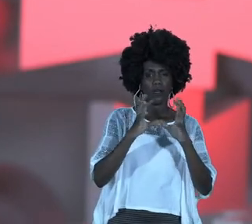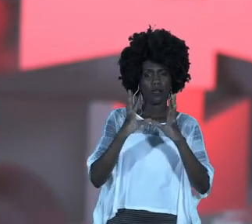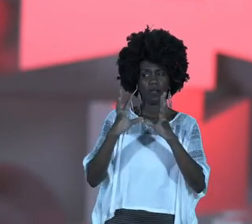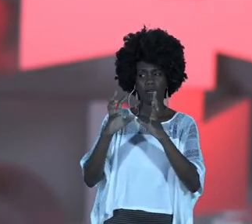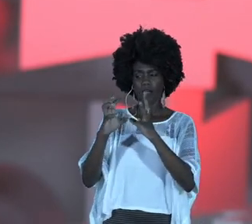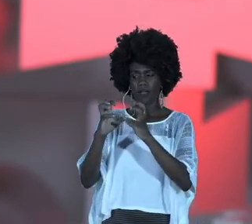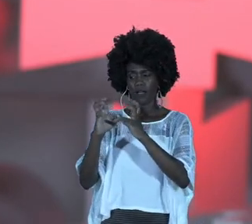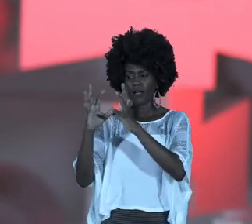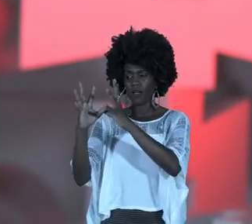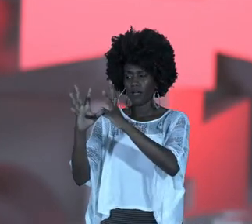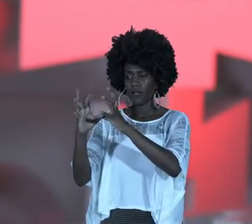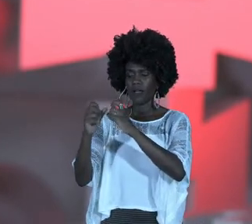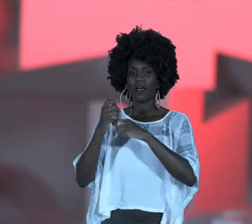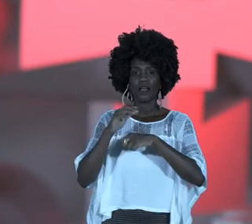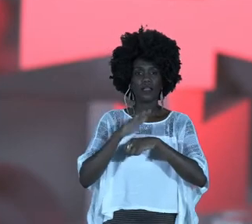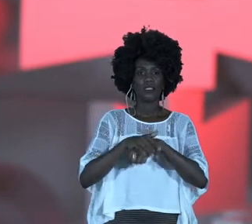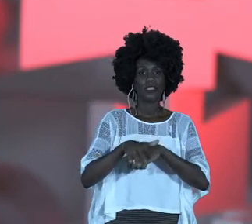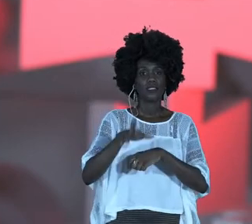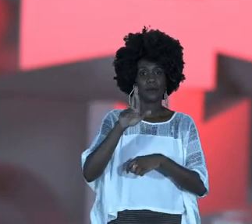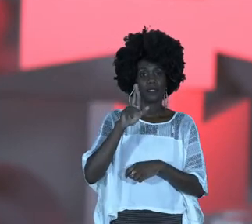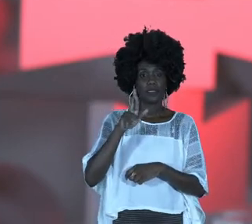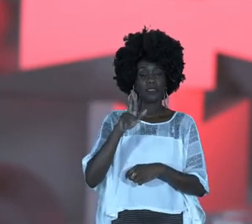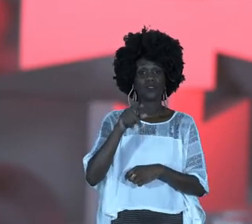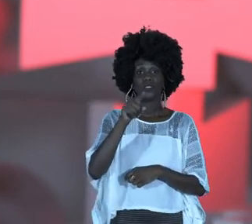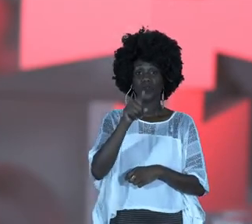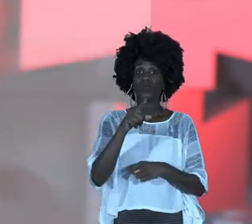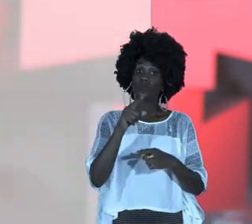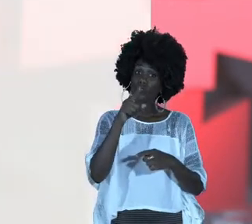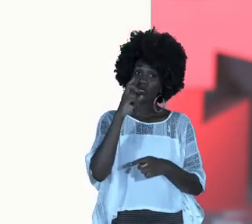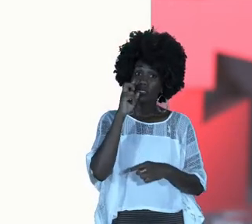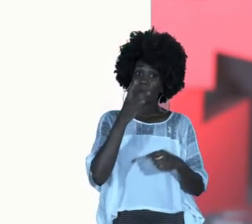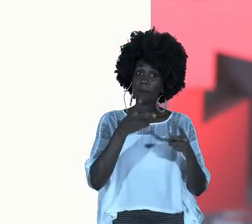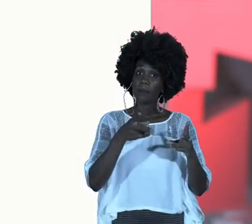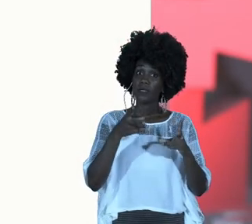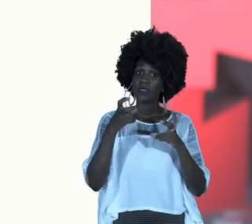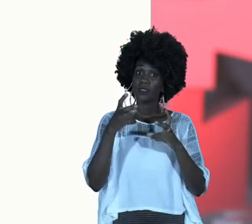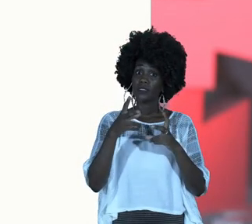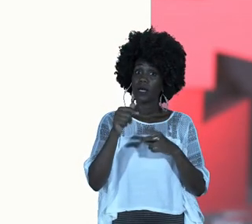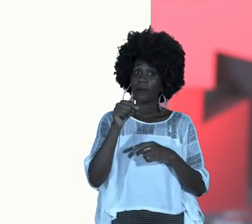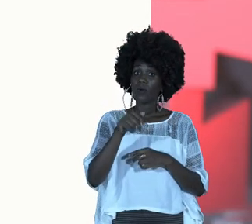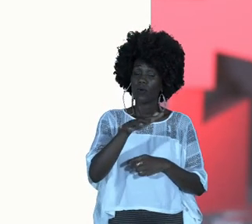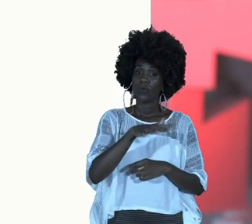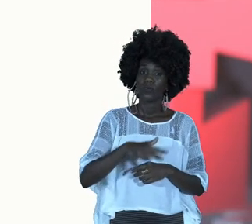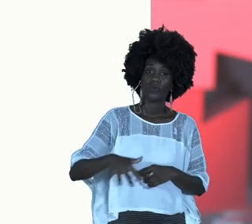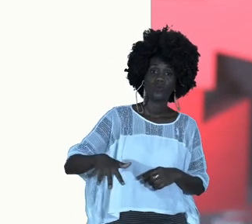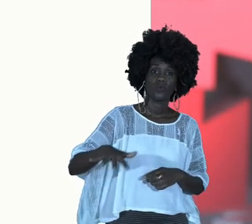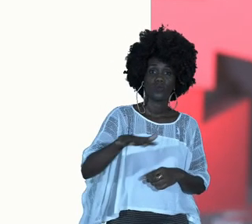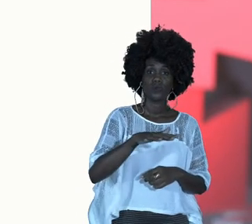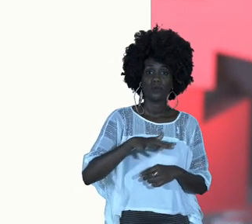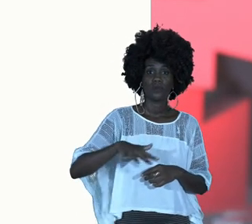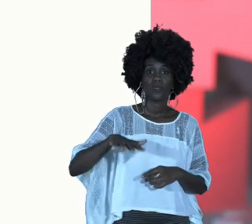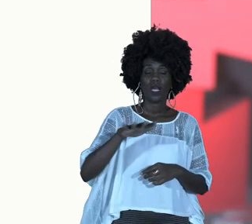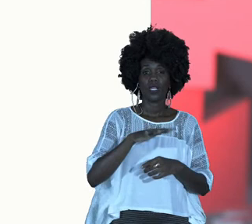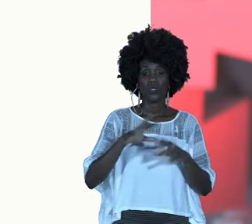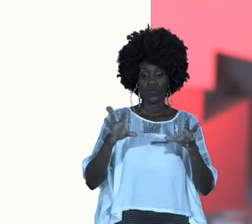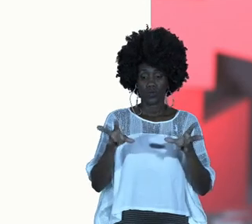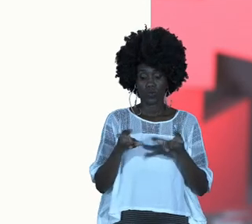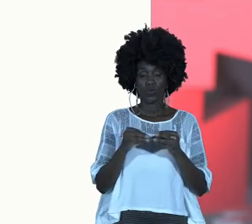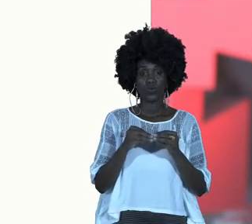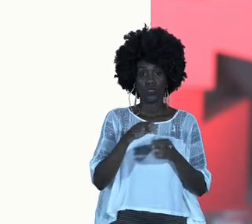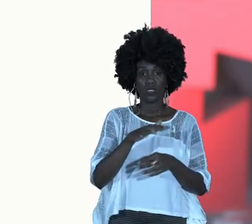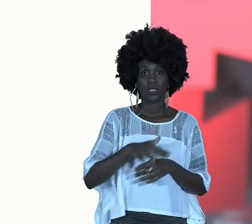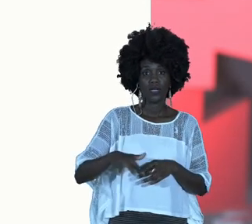mentalidades e nas representações. Então você vê como aqui o espaço ficou reduzido.